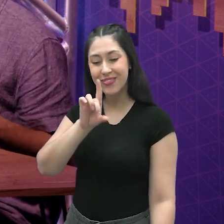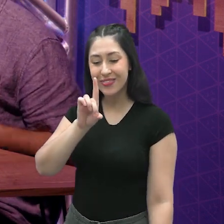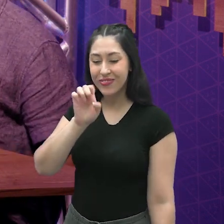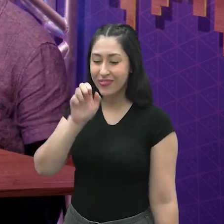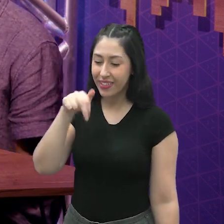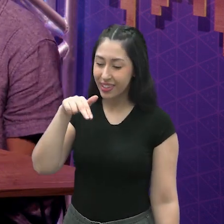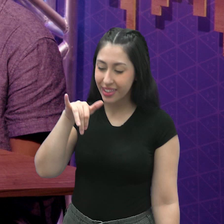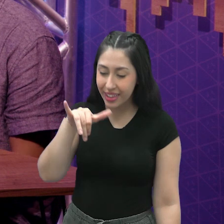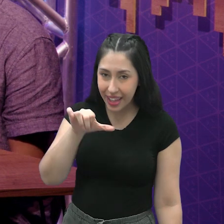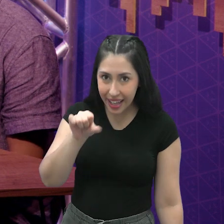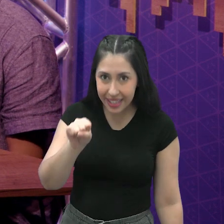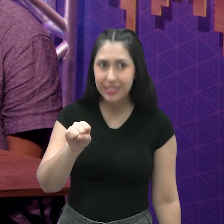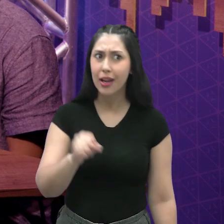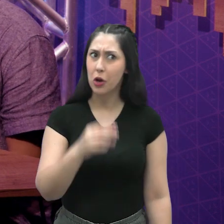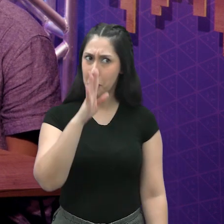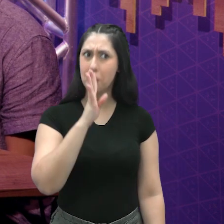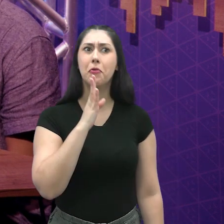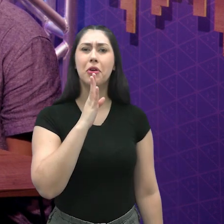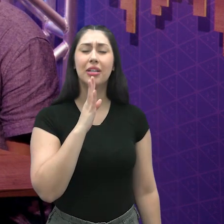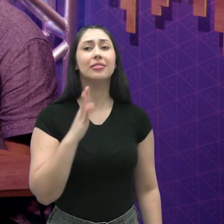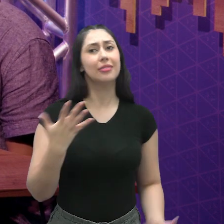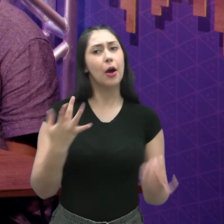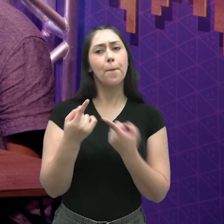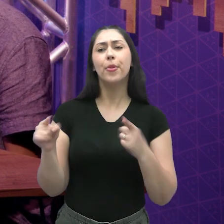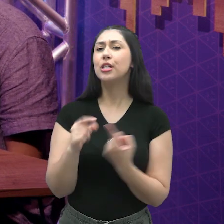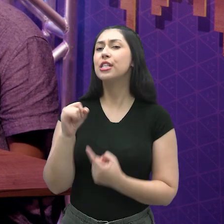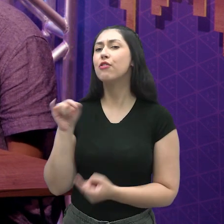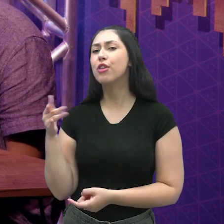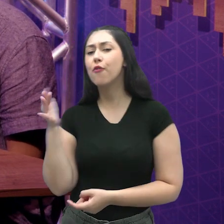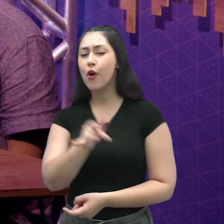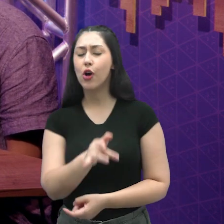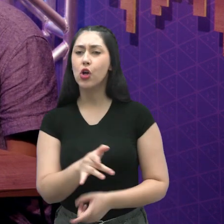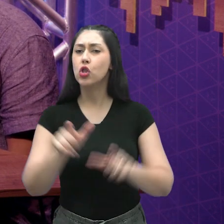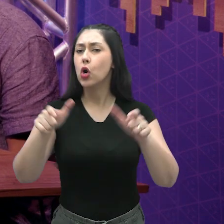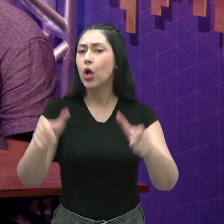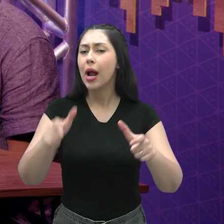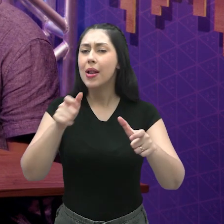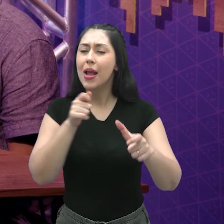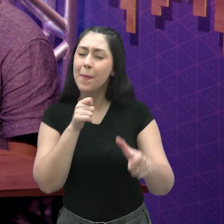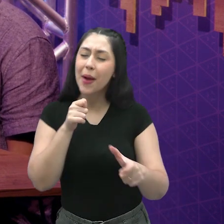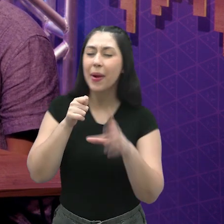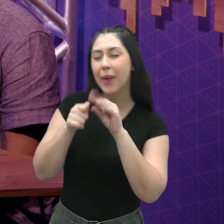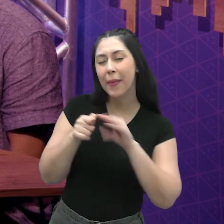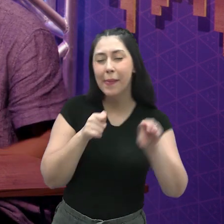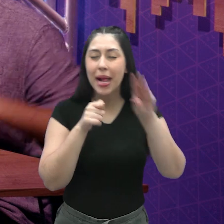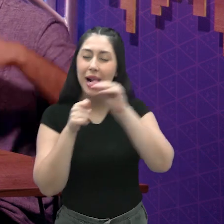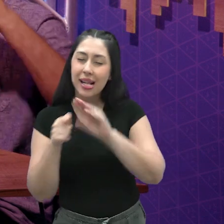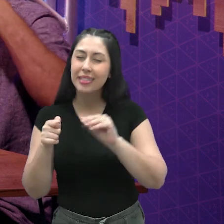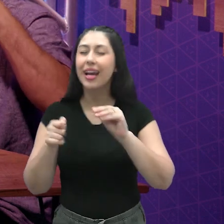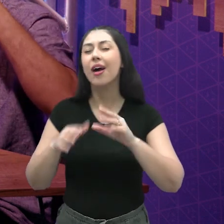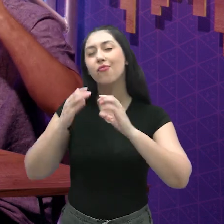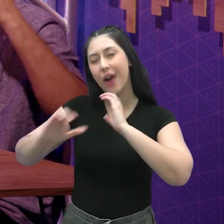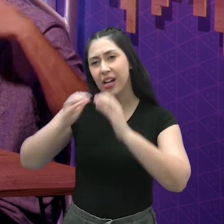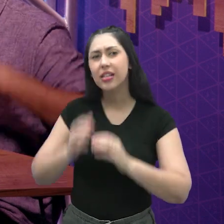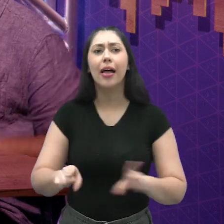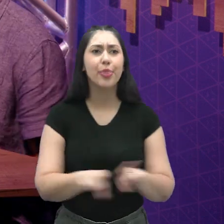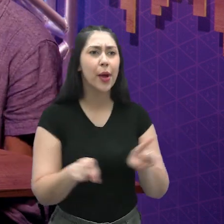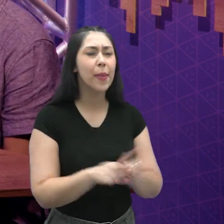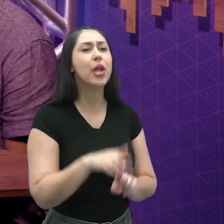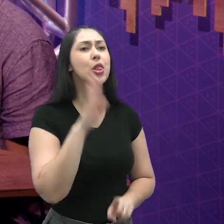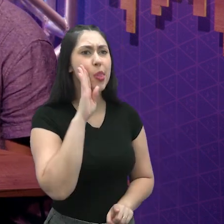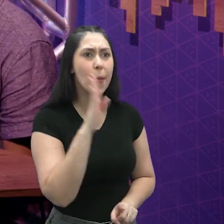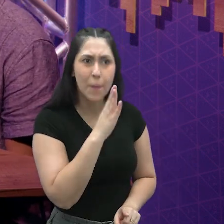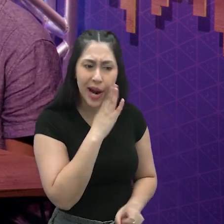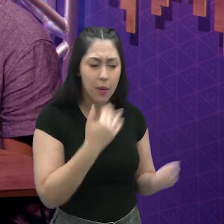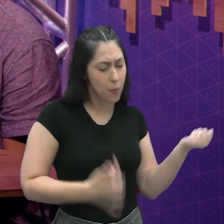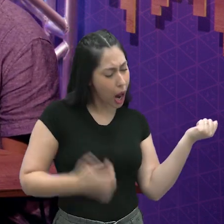não conhece essa música? Evidências. Aquela música que se você for num karaokê, Vai você vai tocar. escutar pelo menos 10 vezes a No mesma bar, música. o